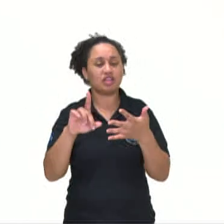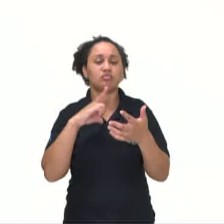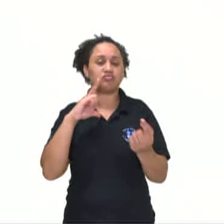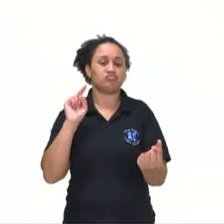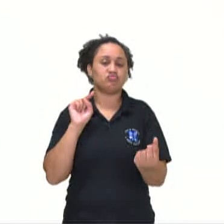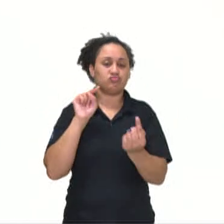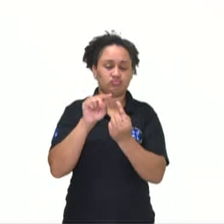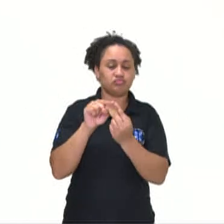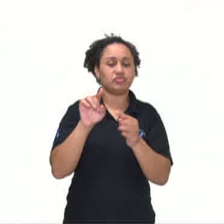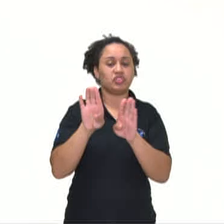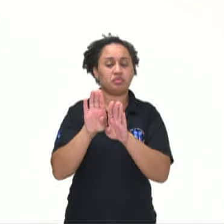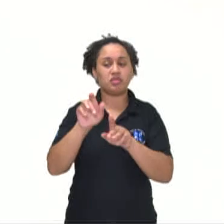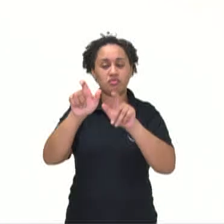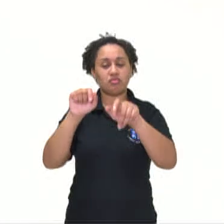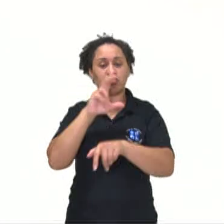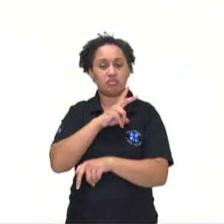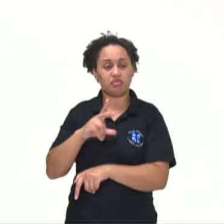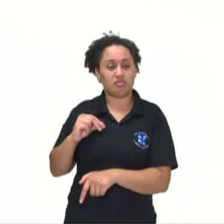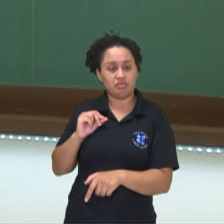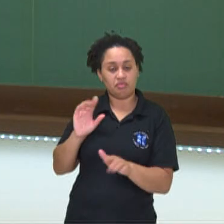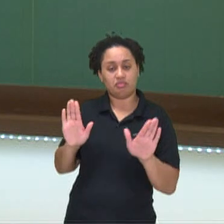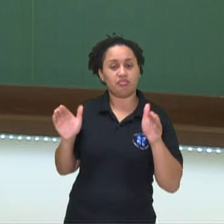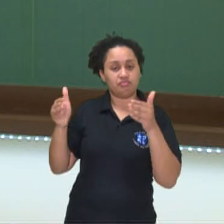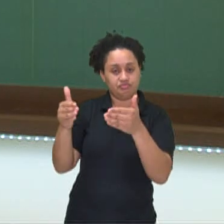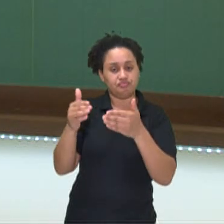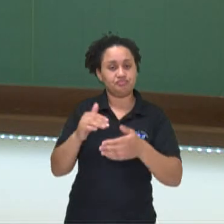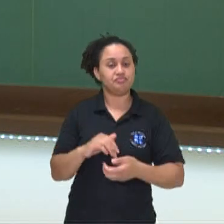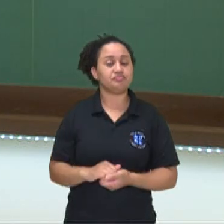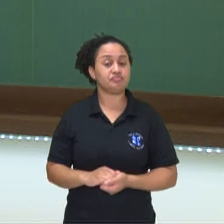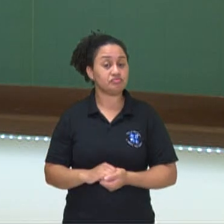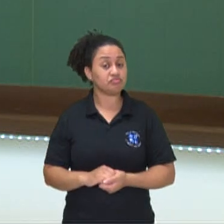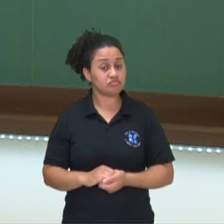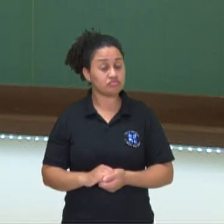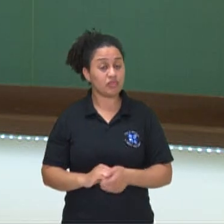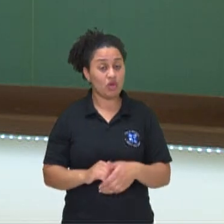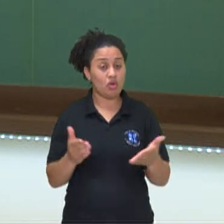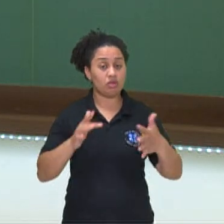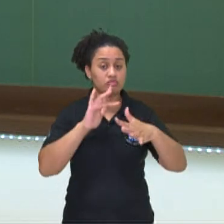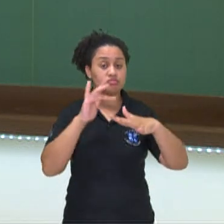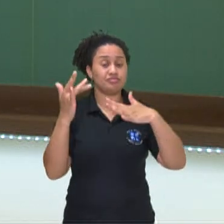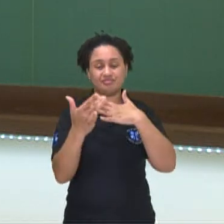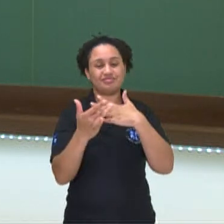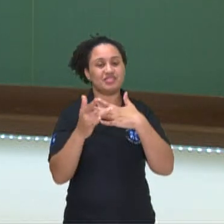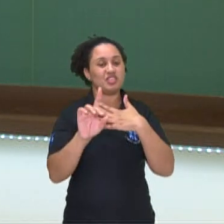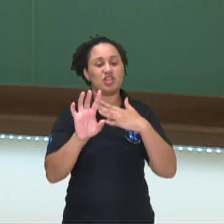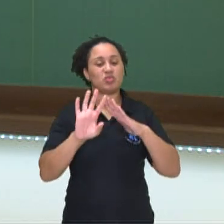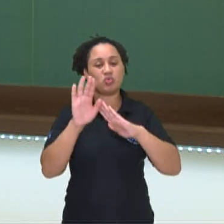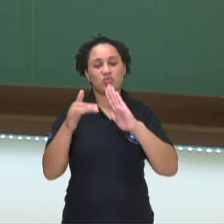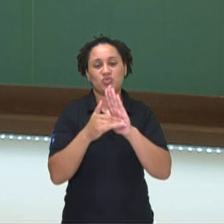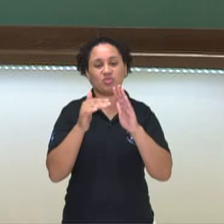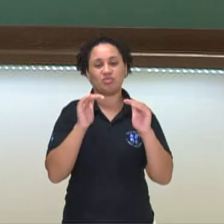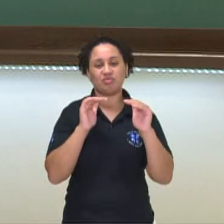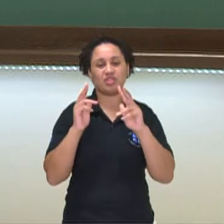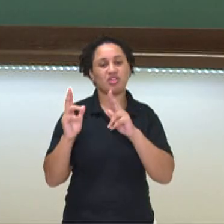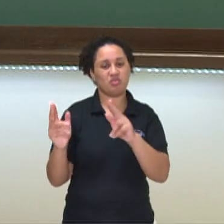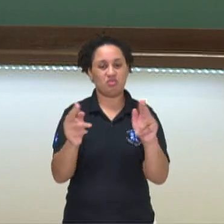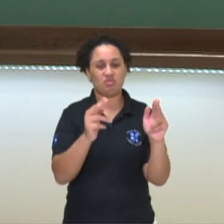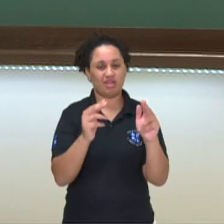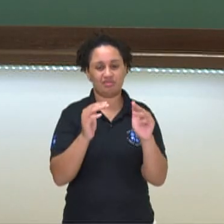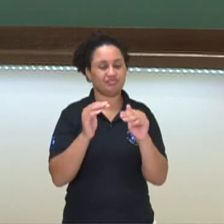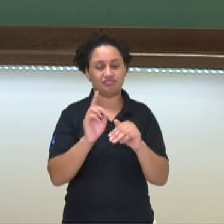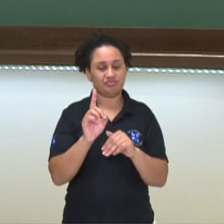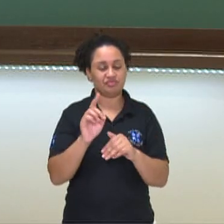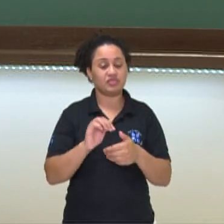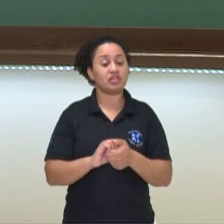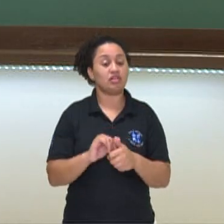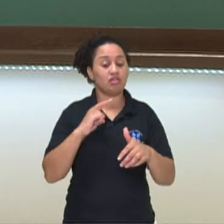propósito e com um público-alvo específico. As redes sociais atualmente, elas não são todas iguais. Nós temos redes sociais que